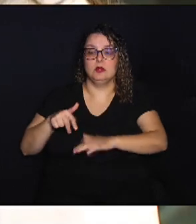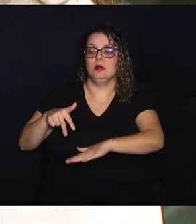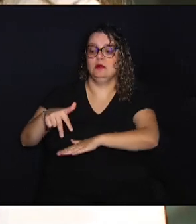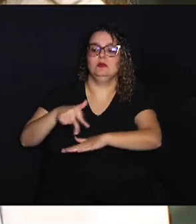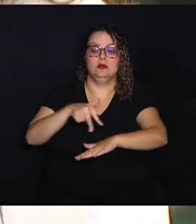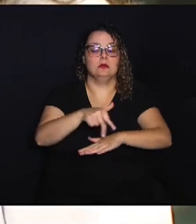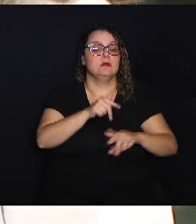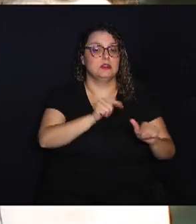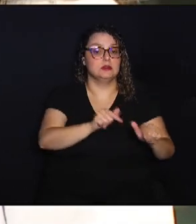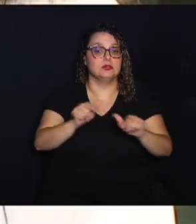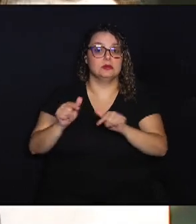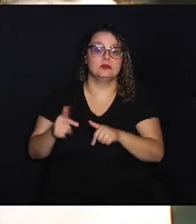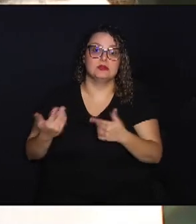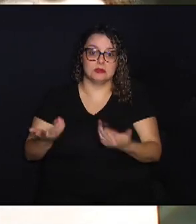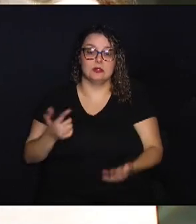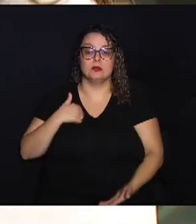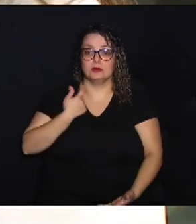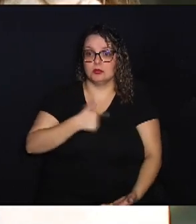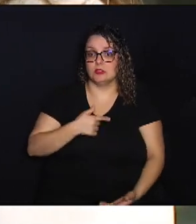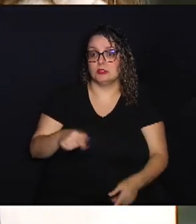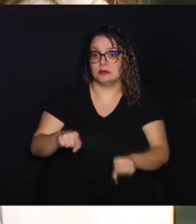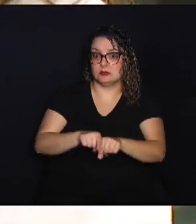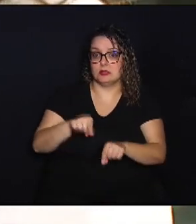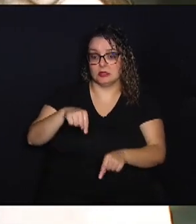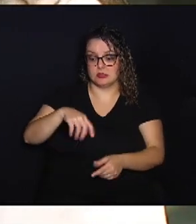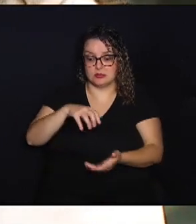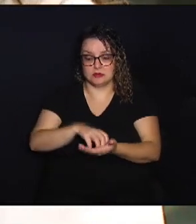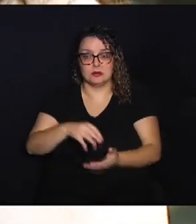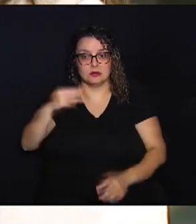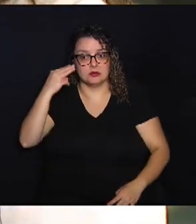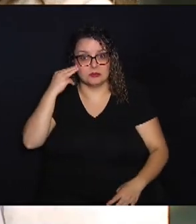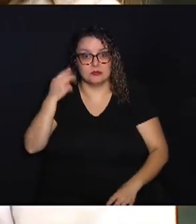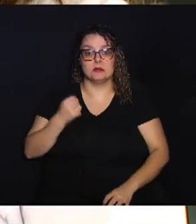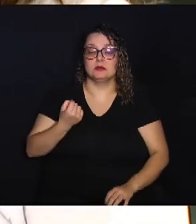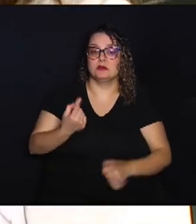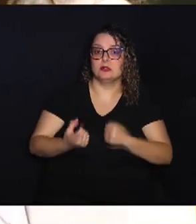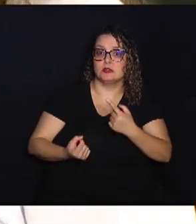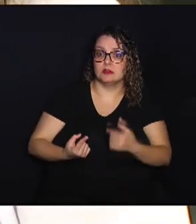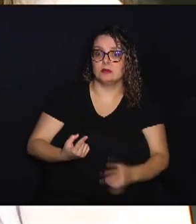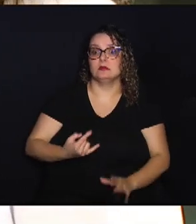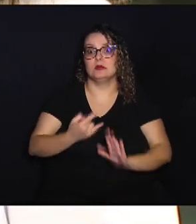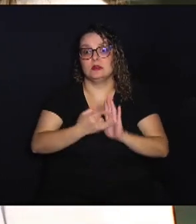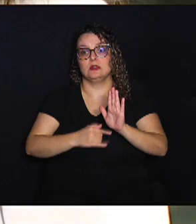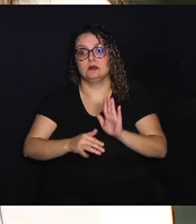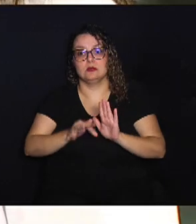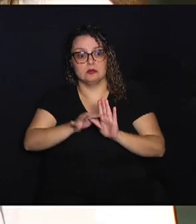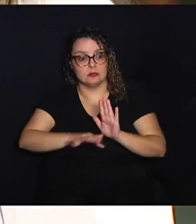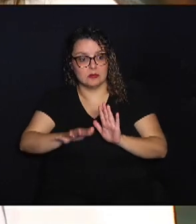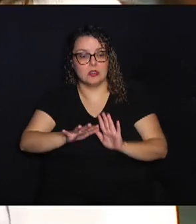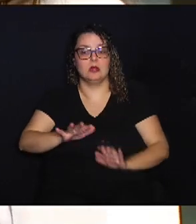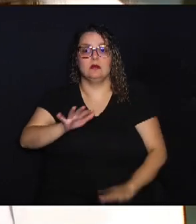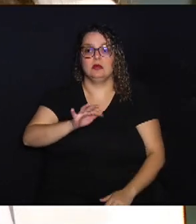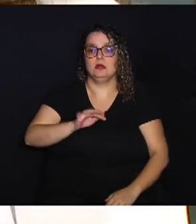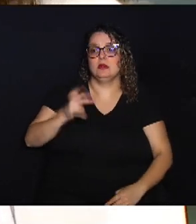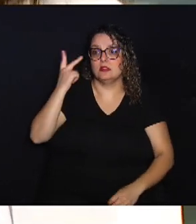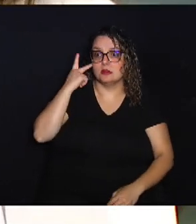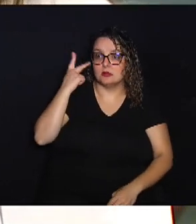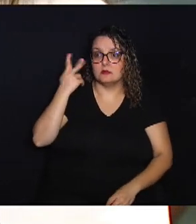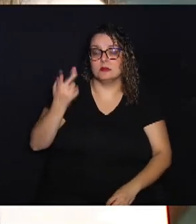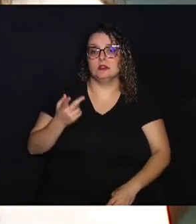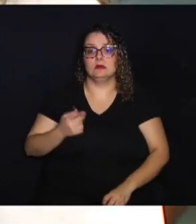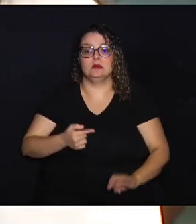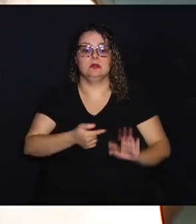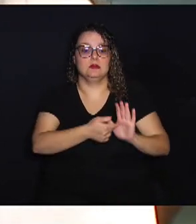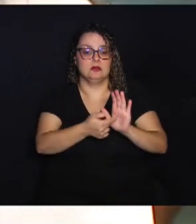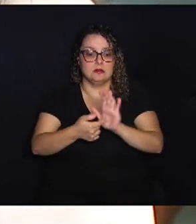esses espaços. Então a gente, inclusive aqui no Centro de Memória, tem alguma documentação, por exemplo, da Federação Paulista, né? Então que a gente vai